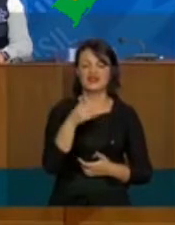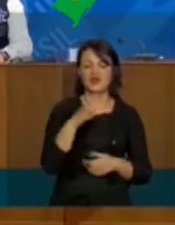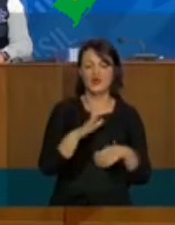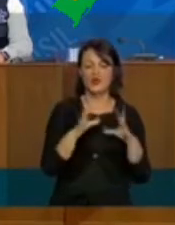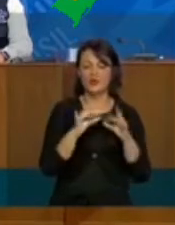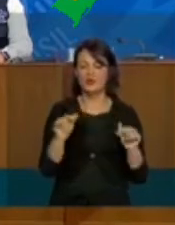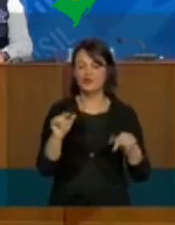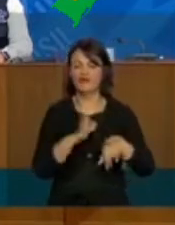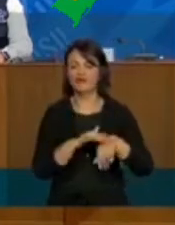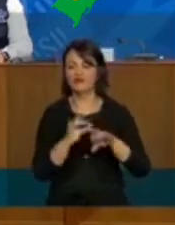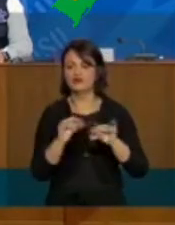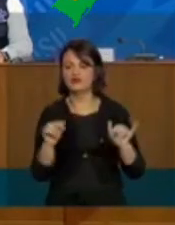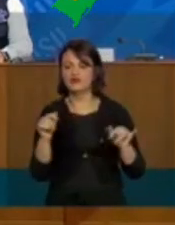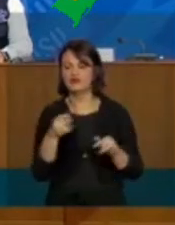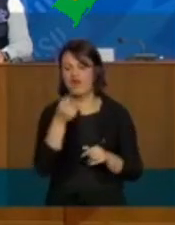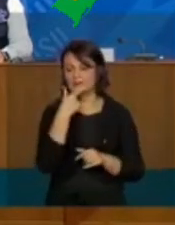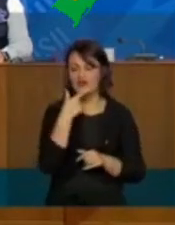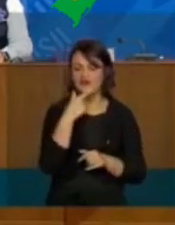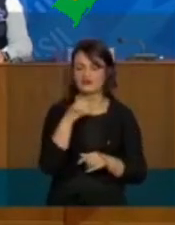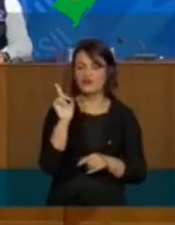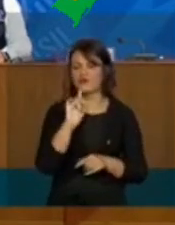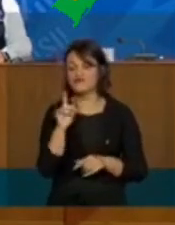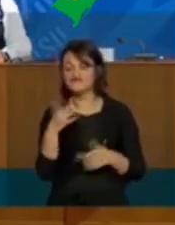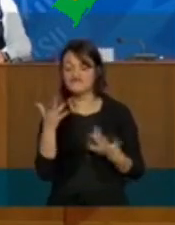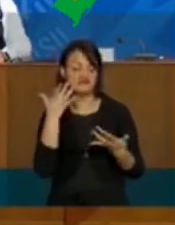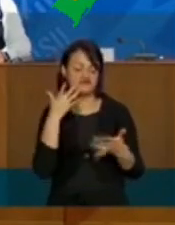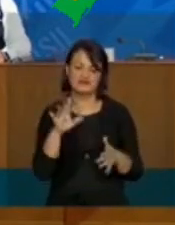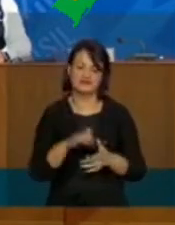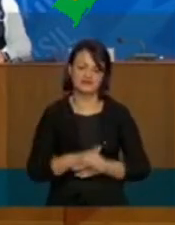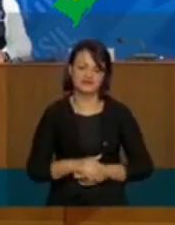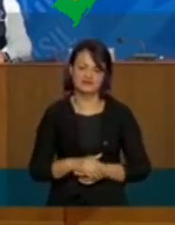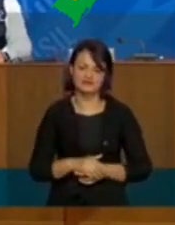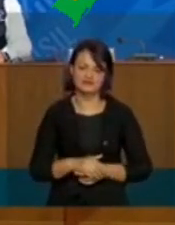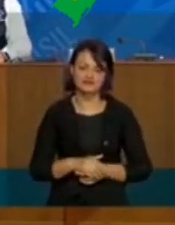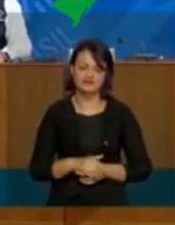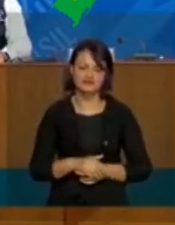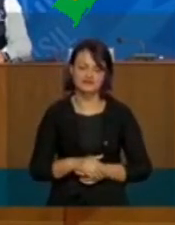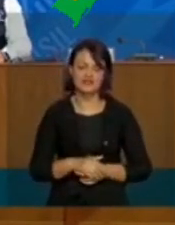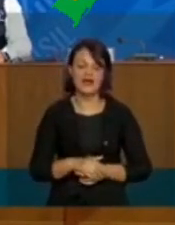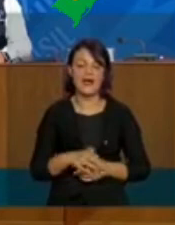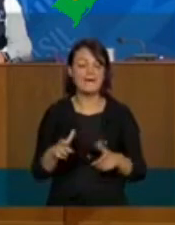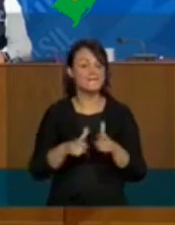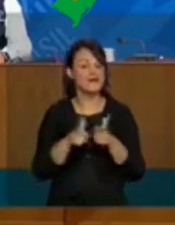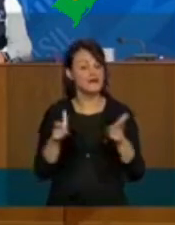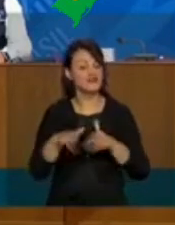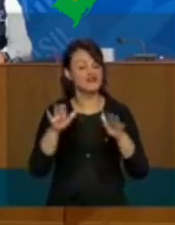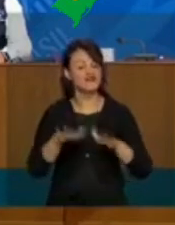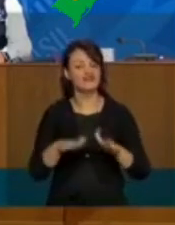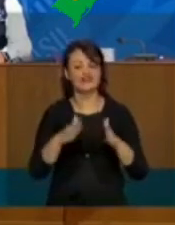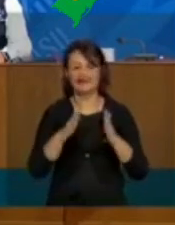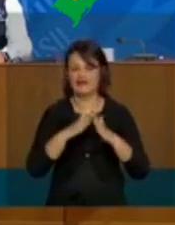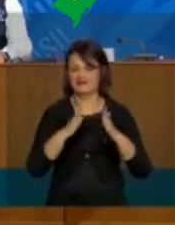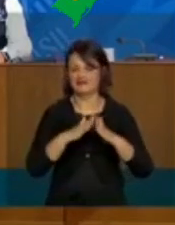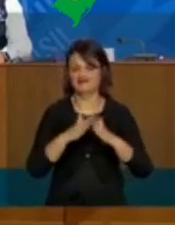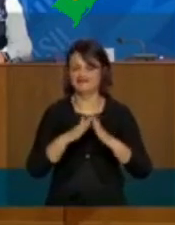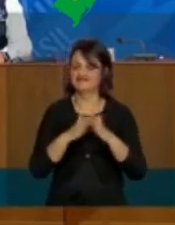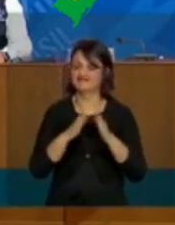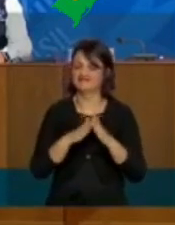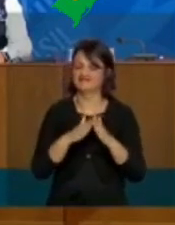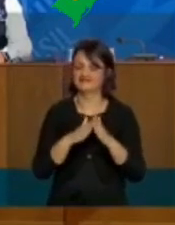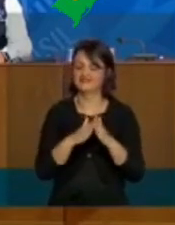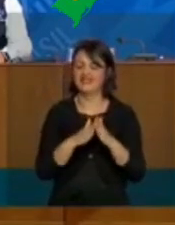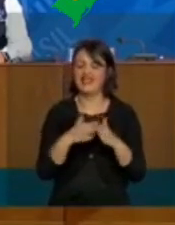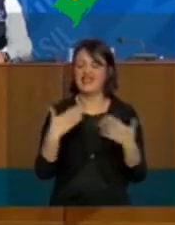Mesmo porque muitos desses medicamentos são prescrições, a maioria dos que ficam são em casa. Eles